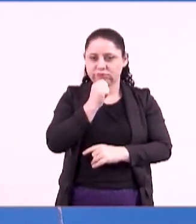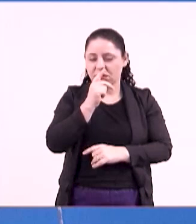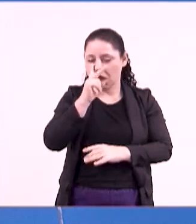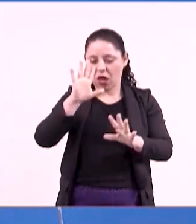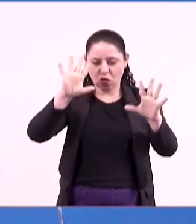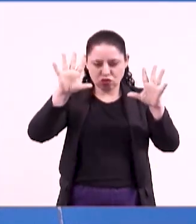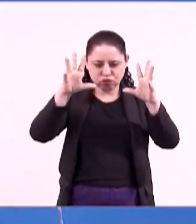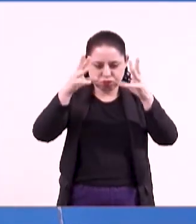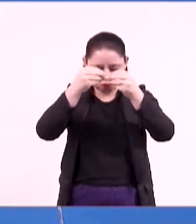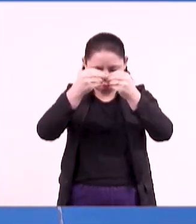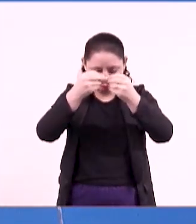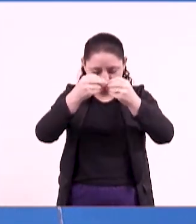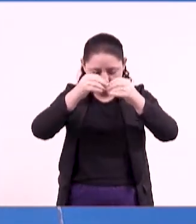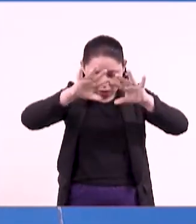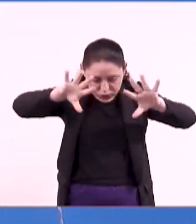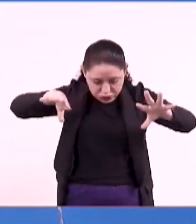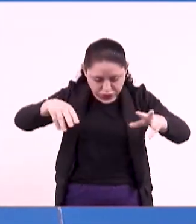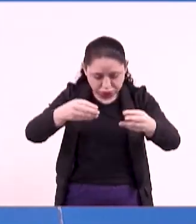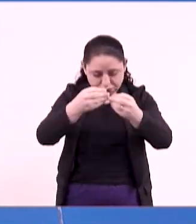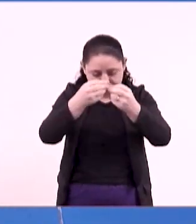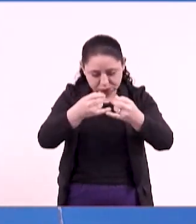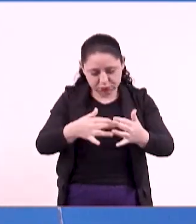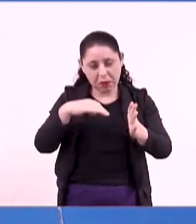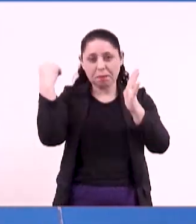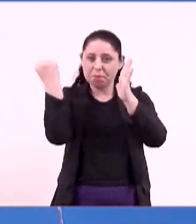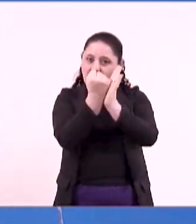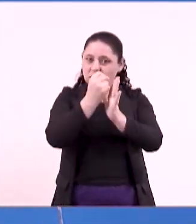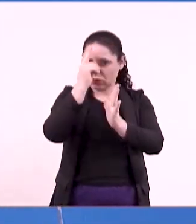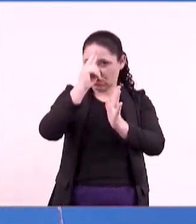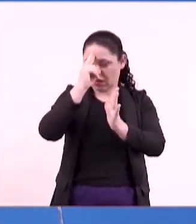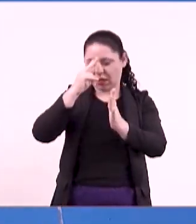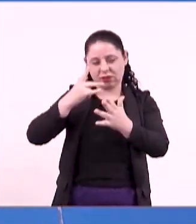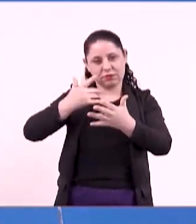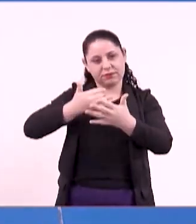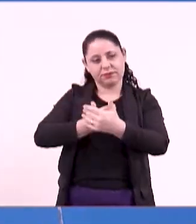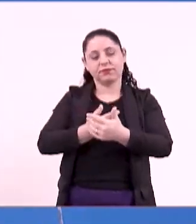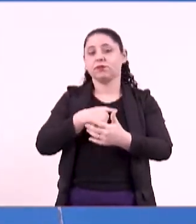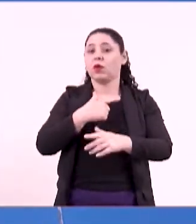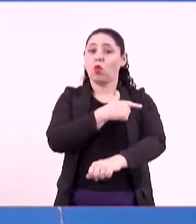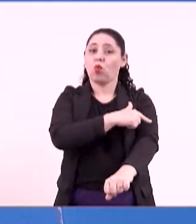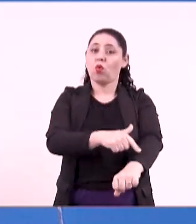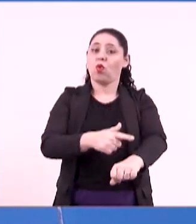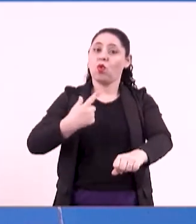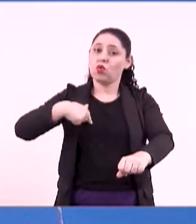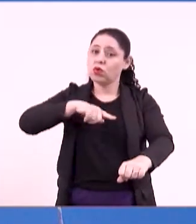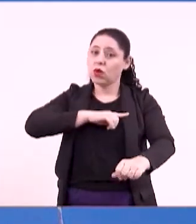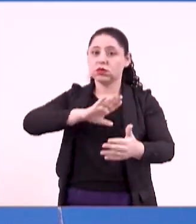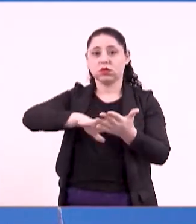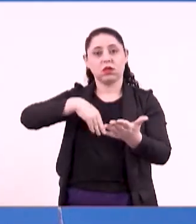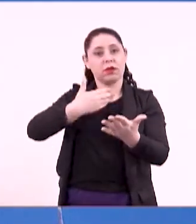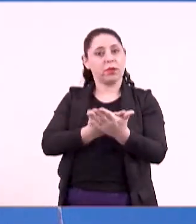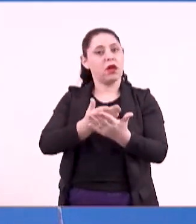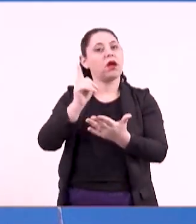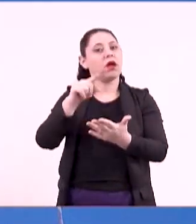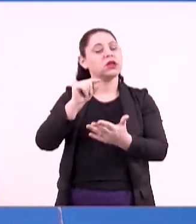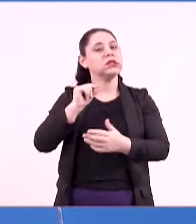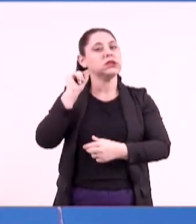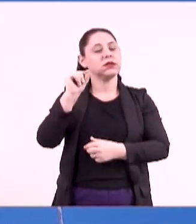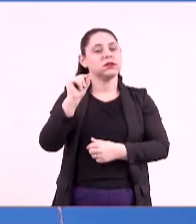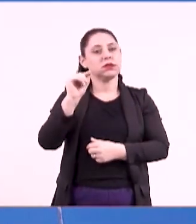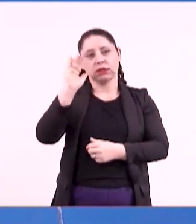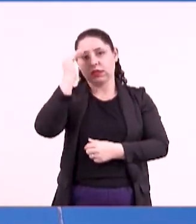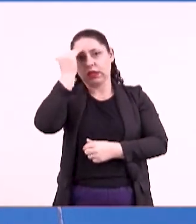resume na história do marco temporal. Portanto, o nosso comportamento, a nossa interpretação